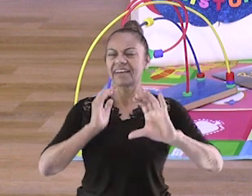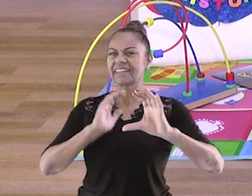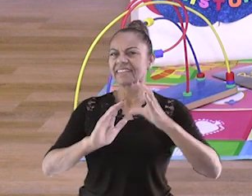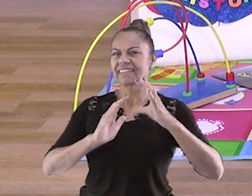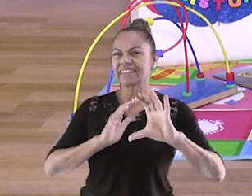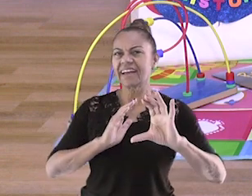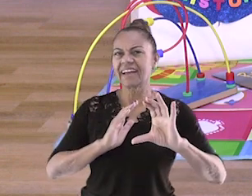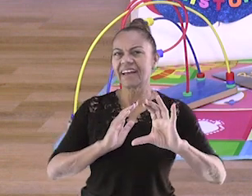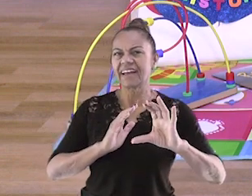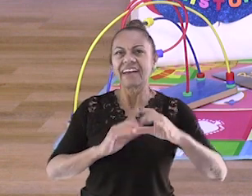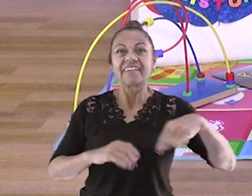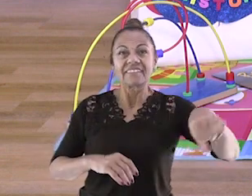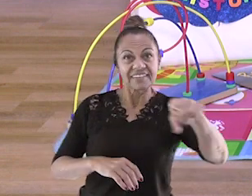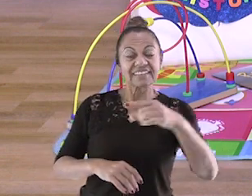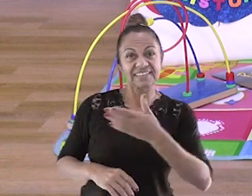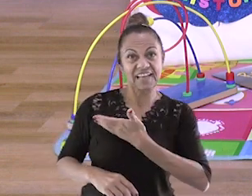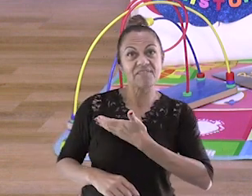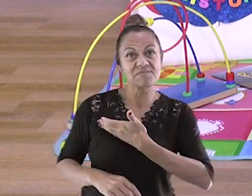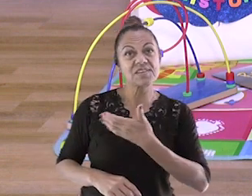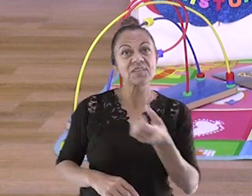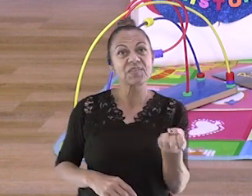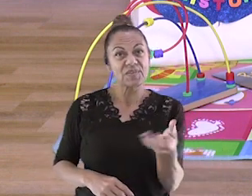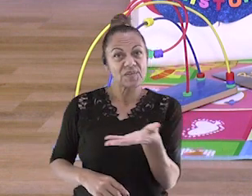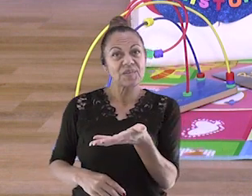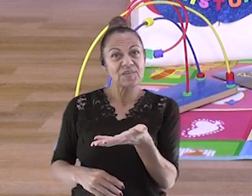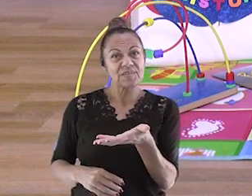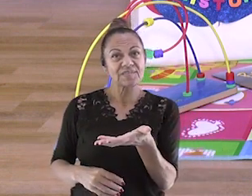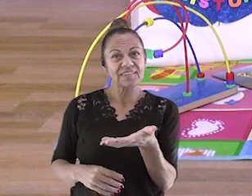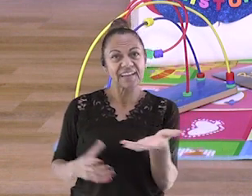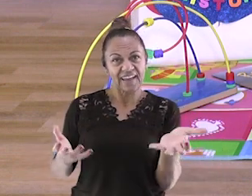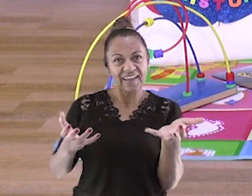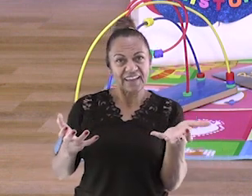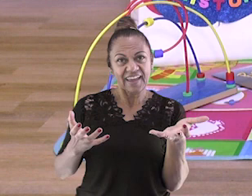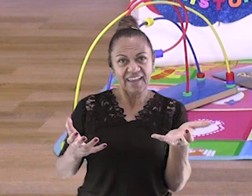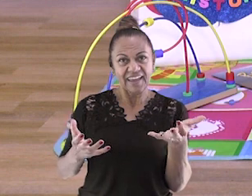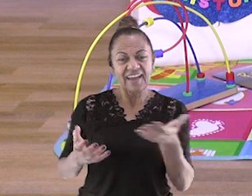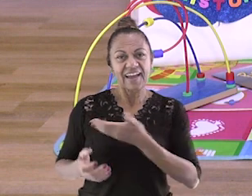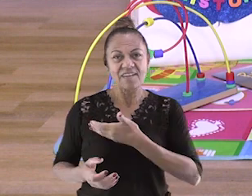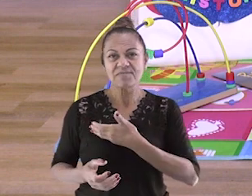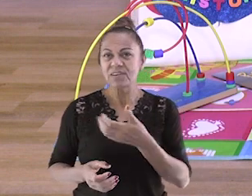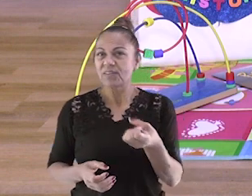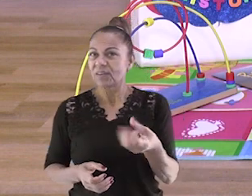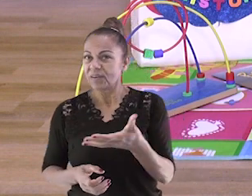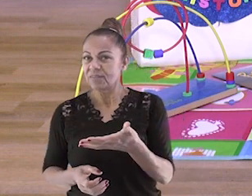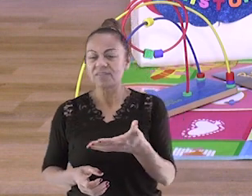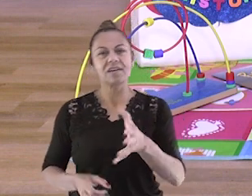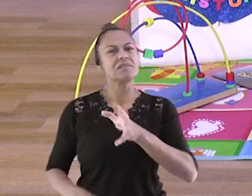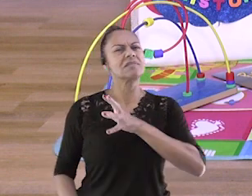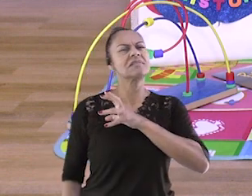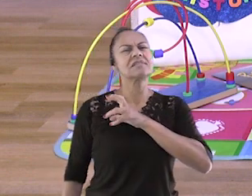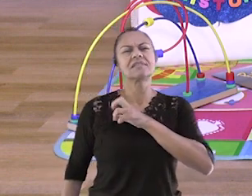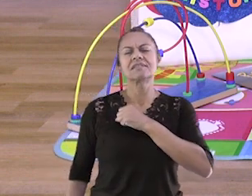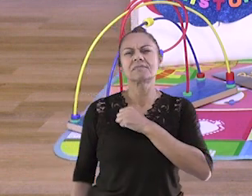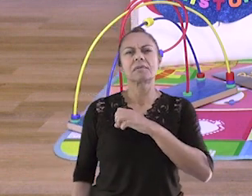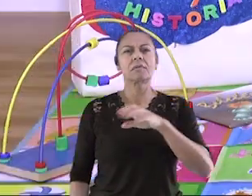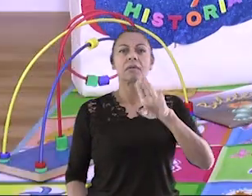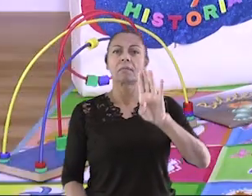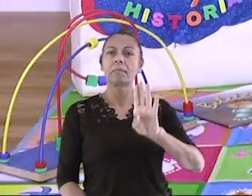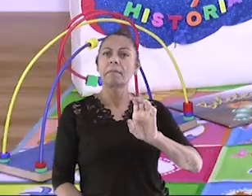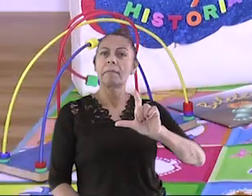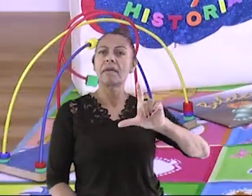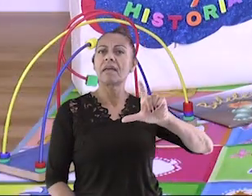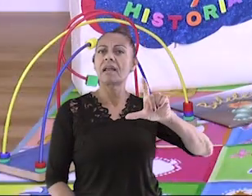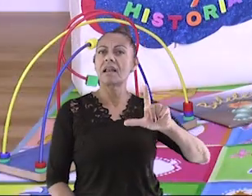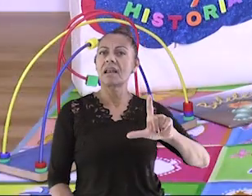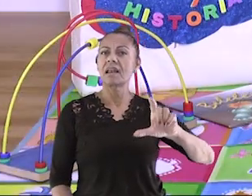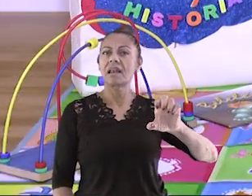gosta de fazer novas amizades? Eu adoro! Já que estamos falando do Beleléu e ele é um monstro amigo,